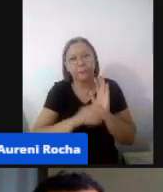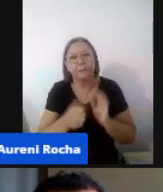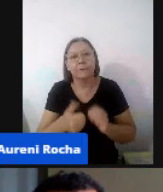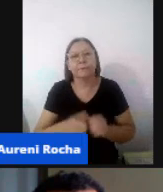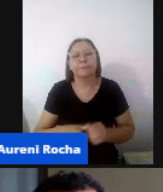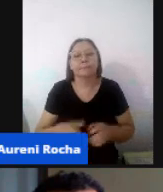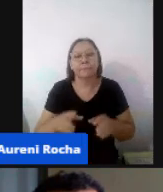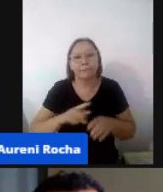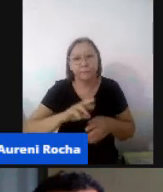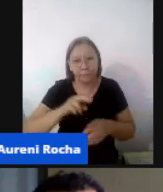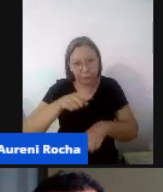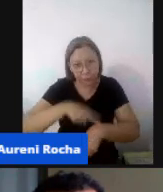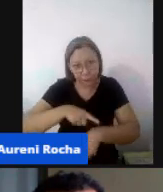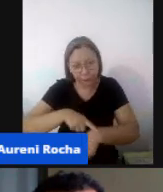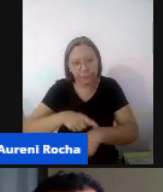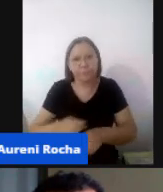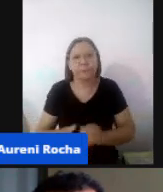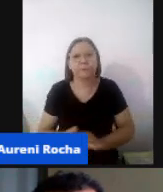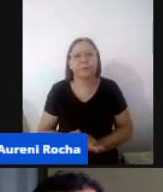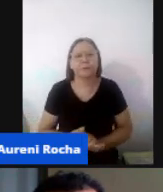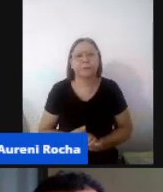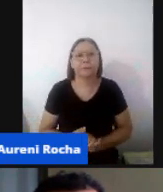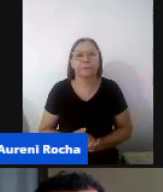Próximo slide, por gentileza.